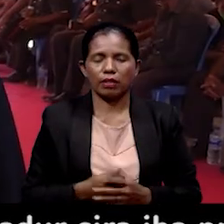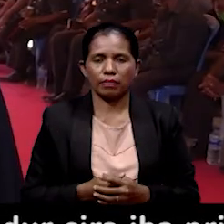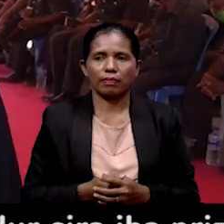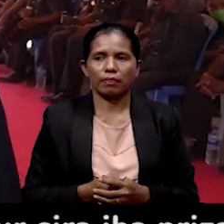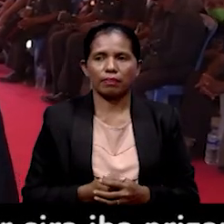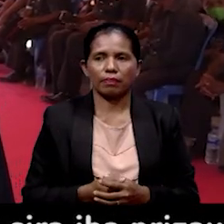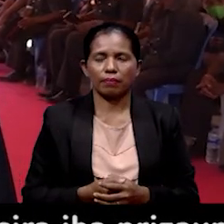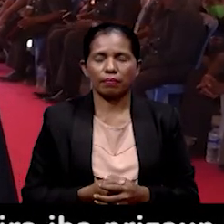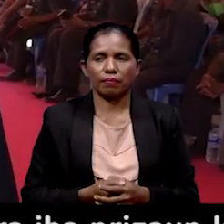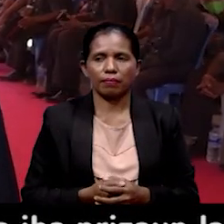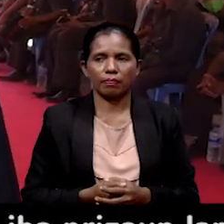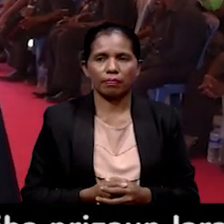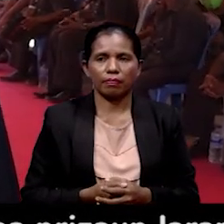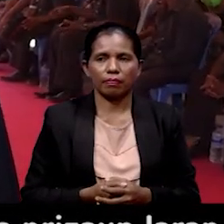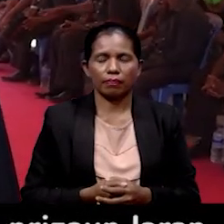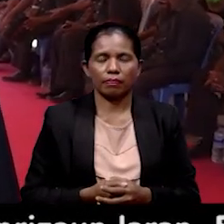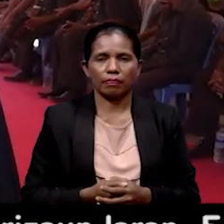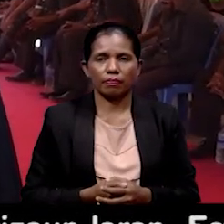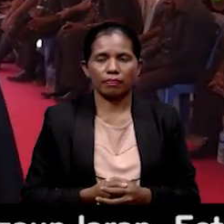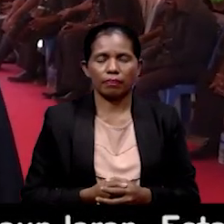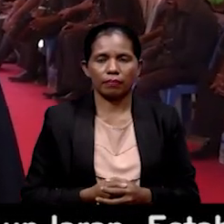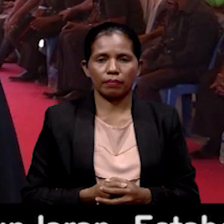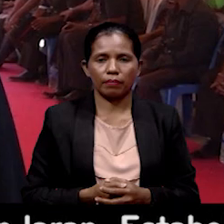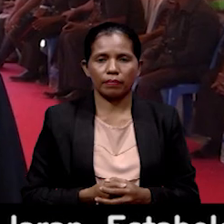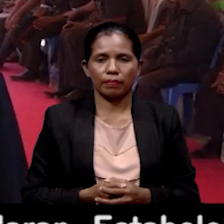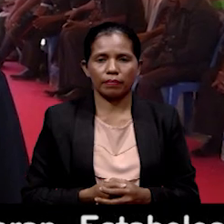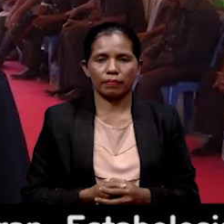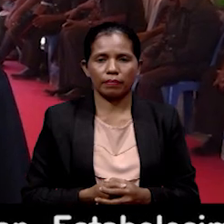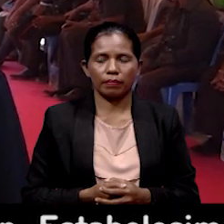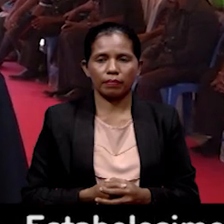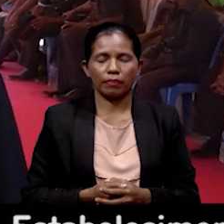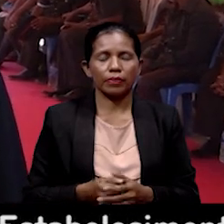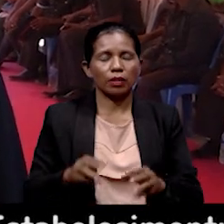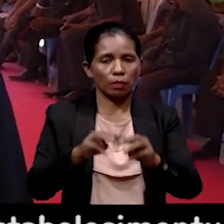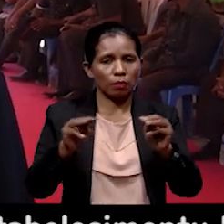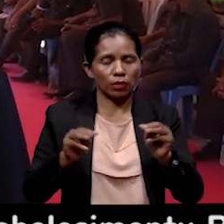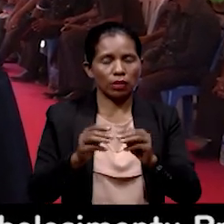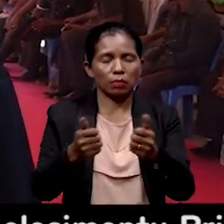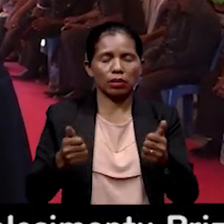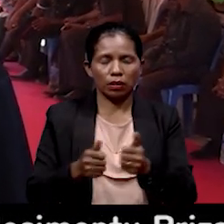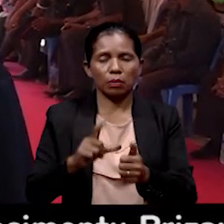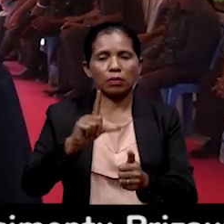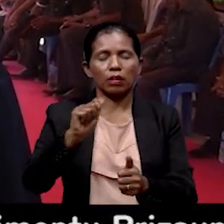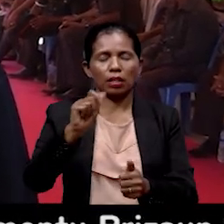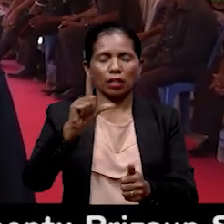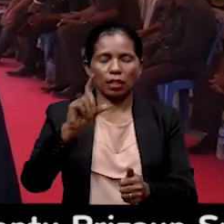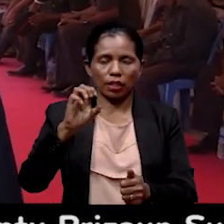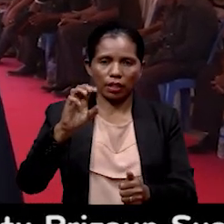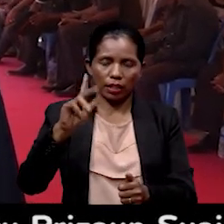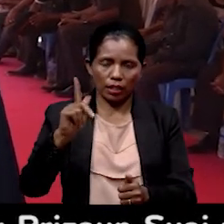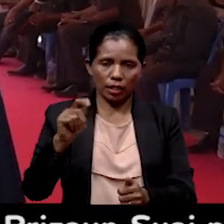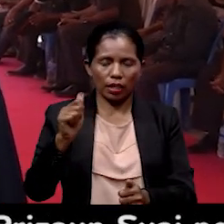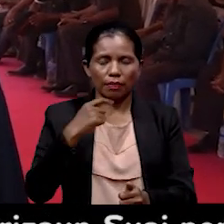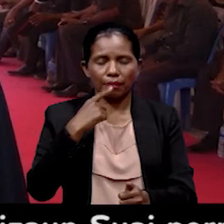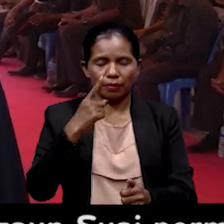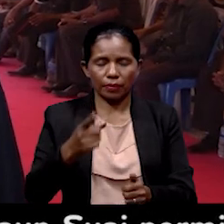mia la umia alia umaren tau suku le pau posu al misti bula lea oras na ipa tempu na ipa